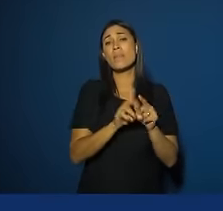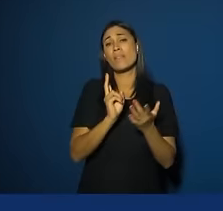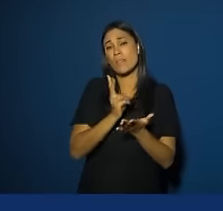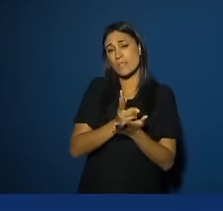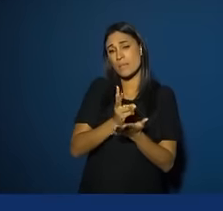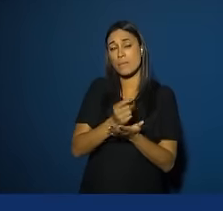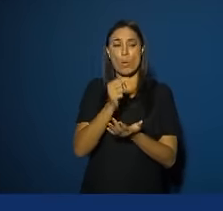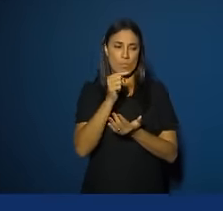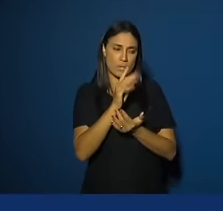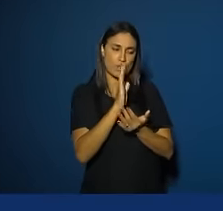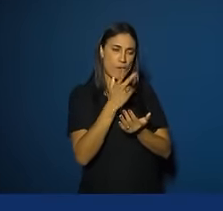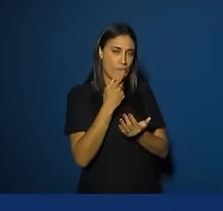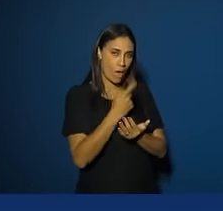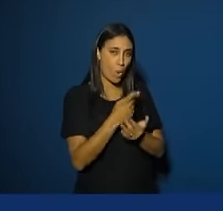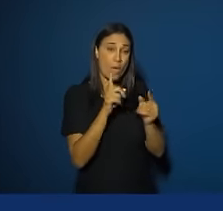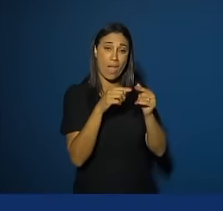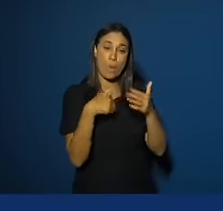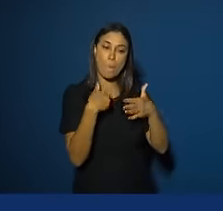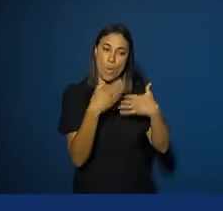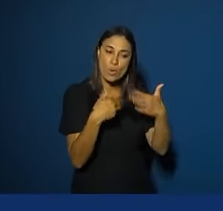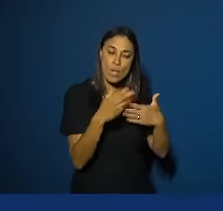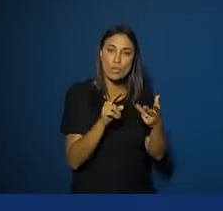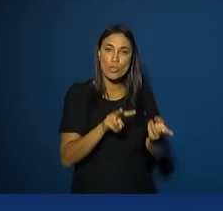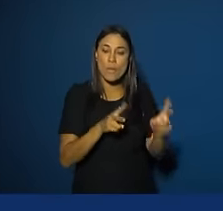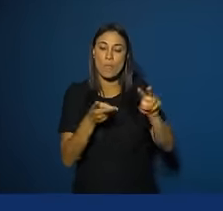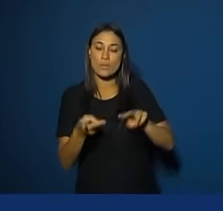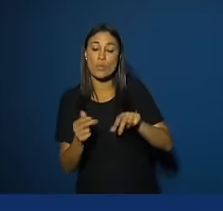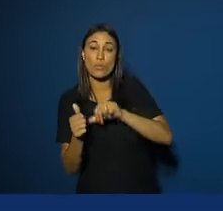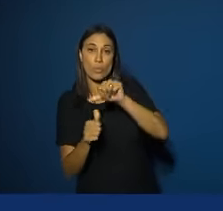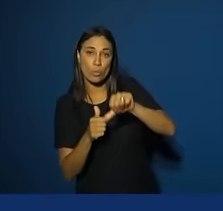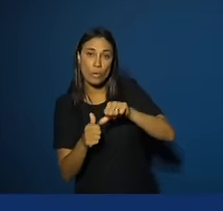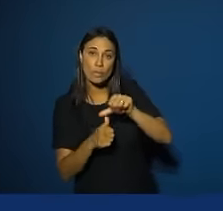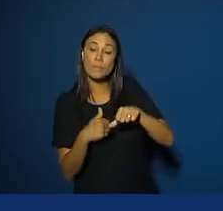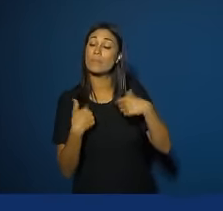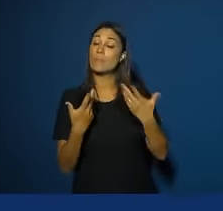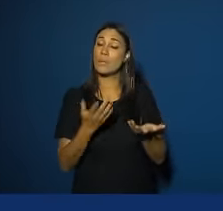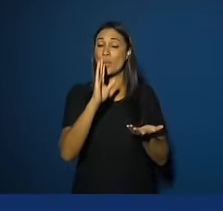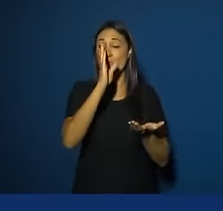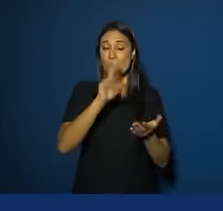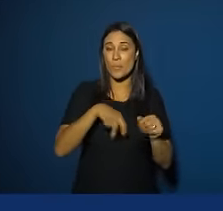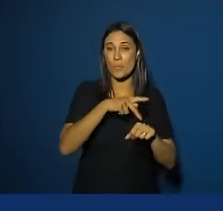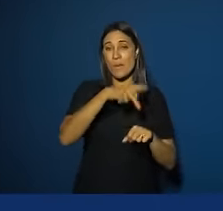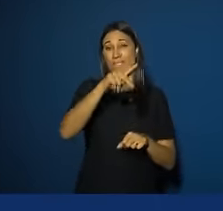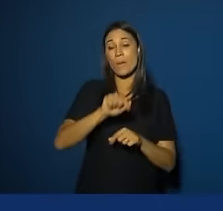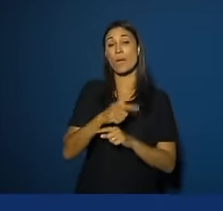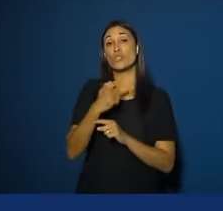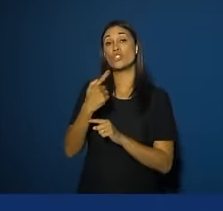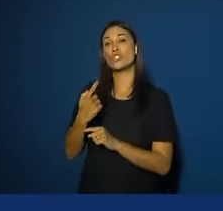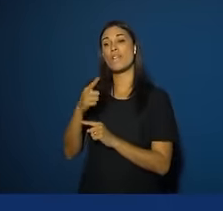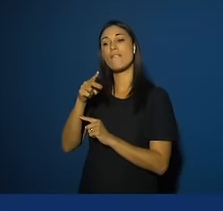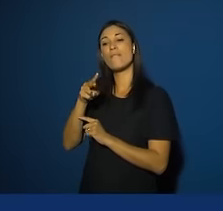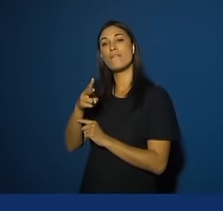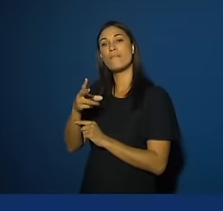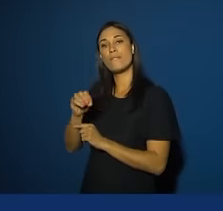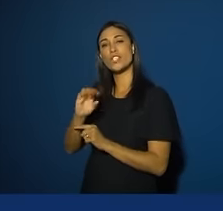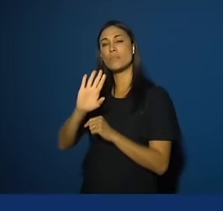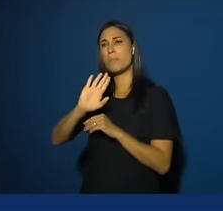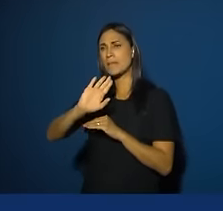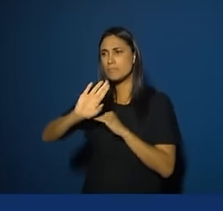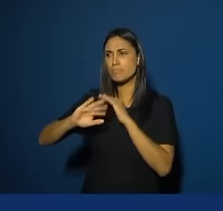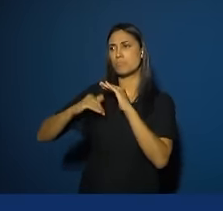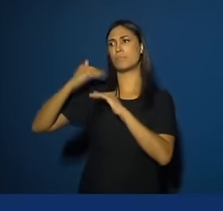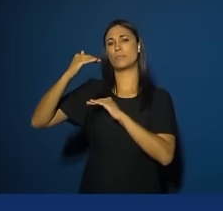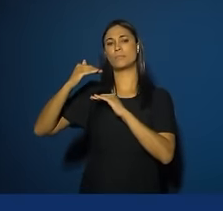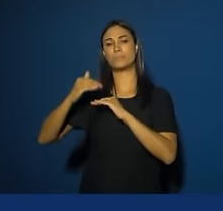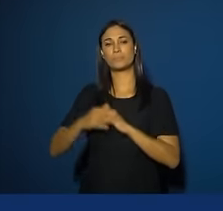sempre como você disse é um processo de transição o Brasil é o país G20 mais avançado nessa transição Então tudo bem a